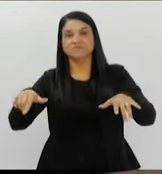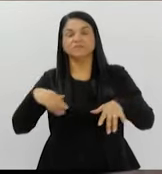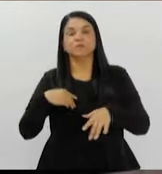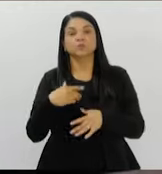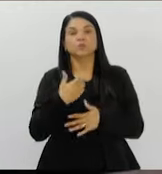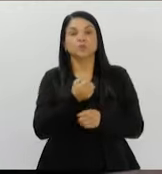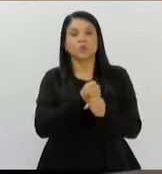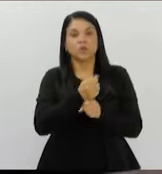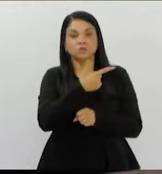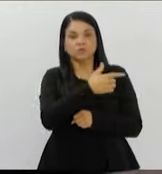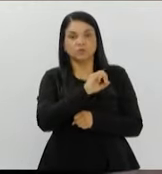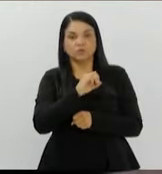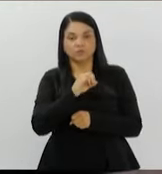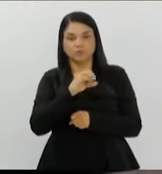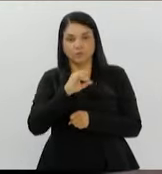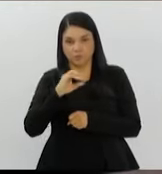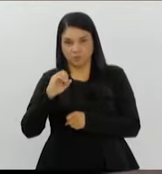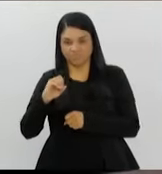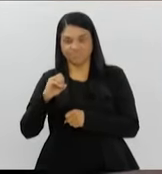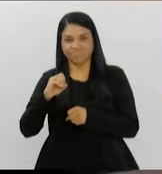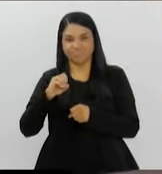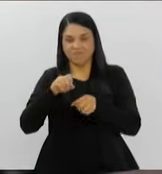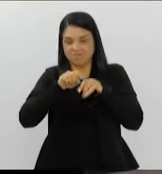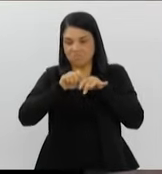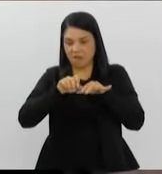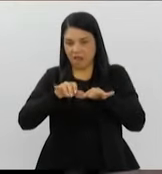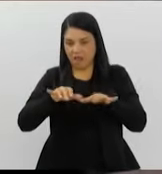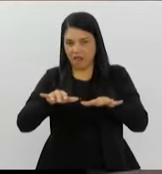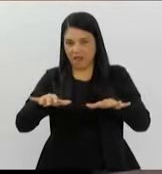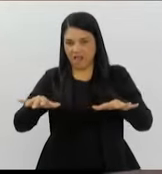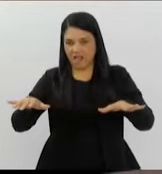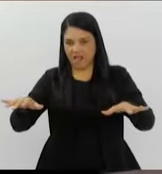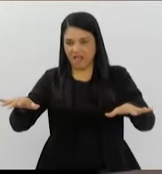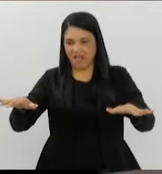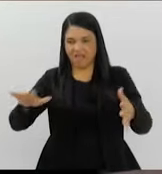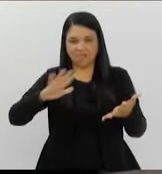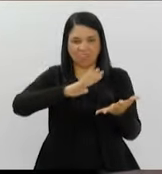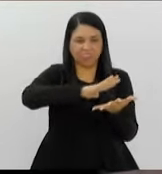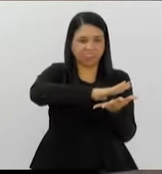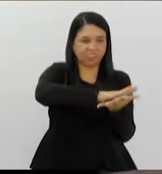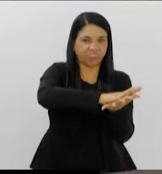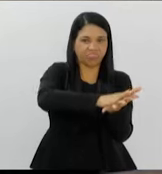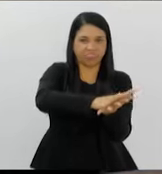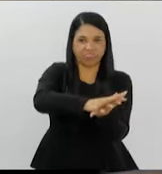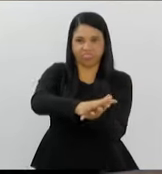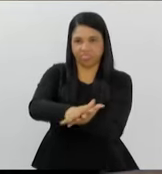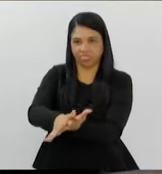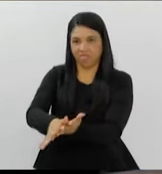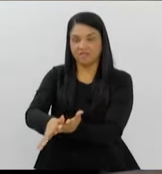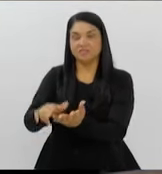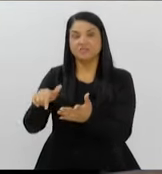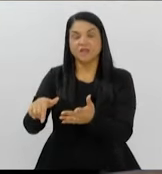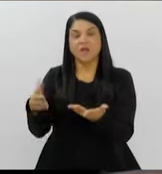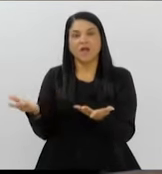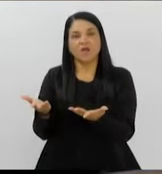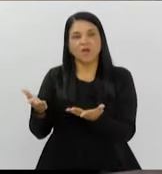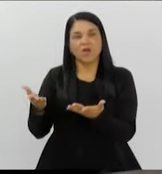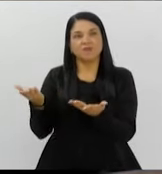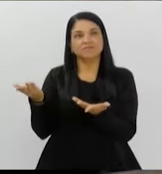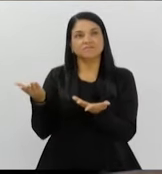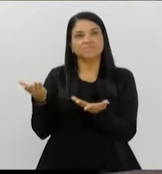devastou gravemente toda a área. A área inicialmente foi recuperada